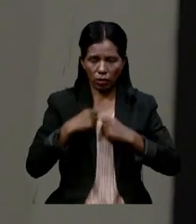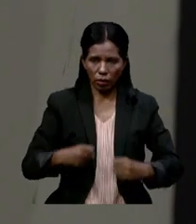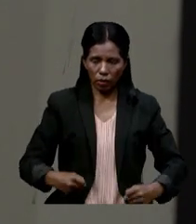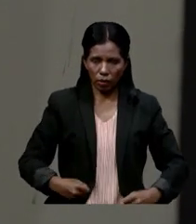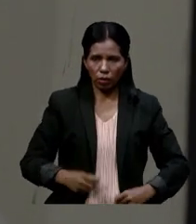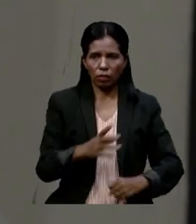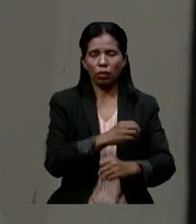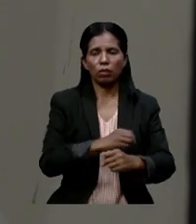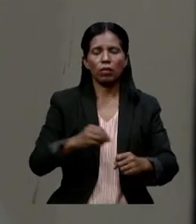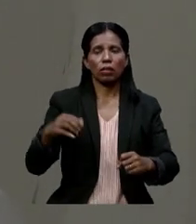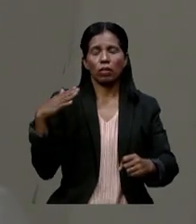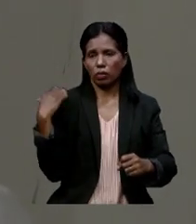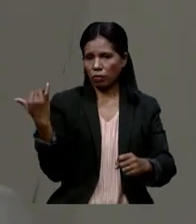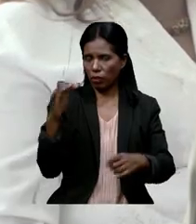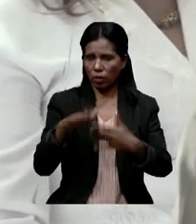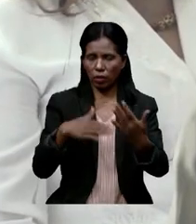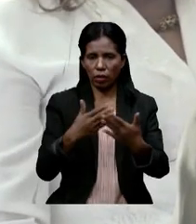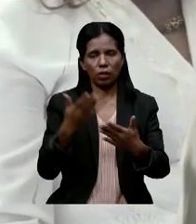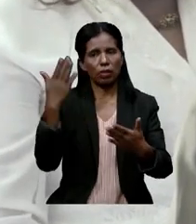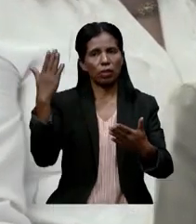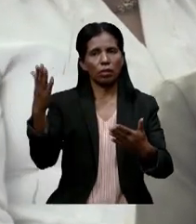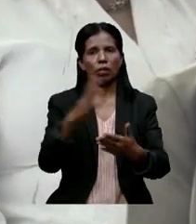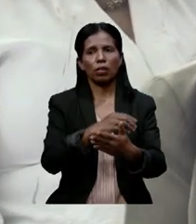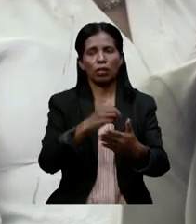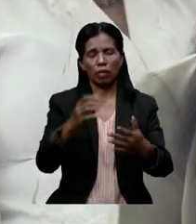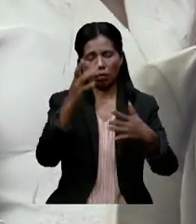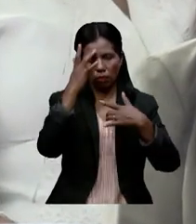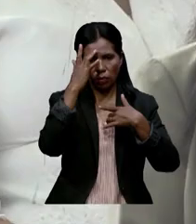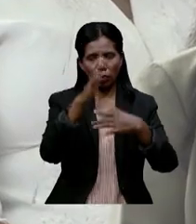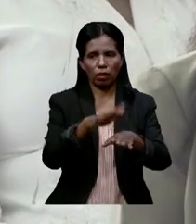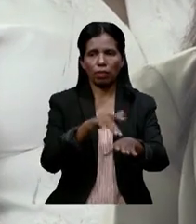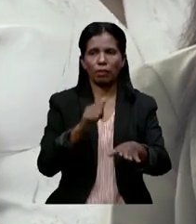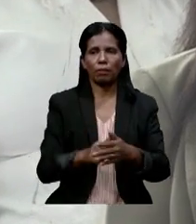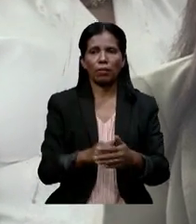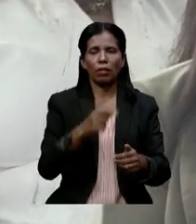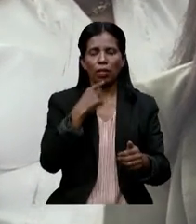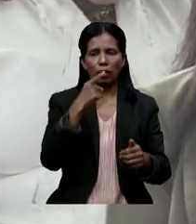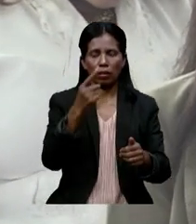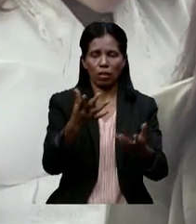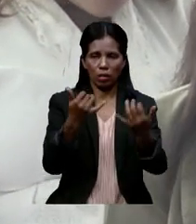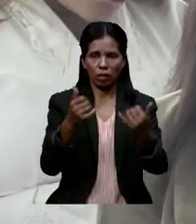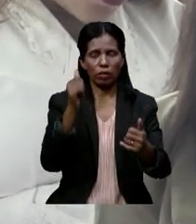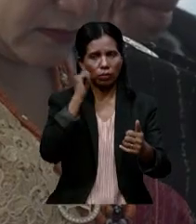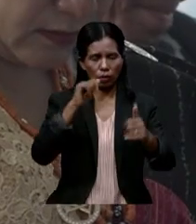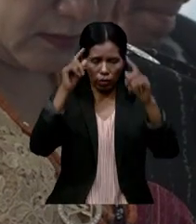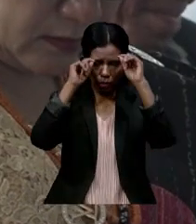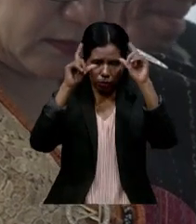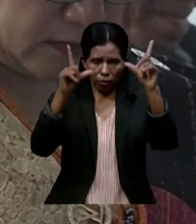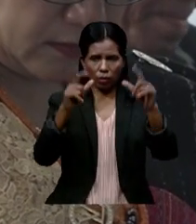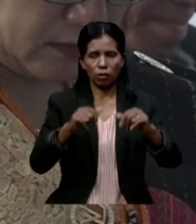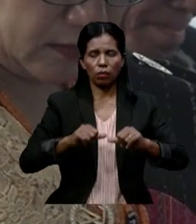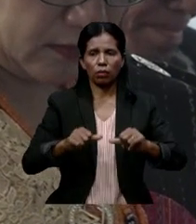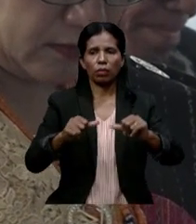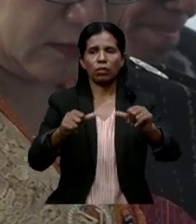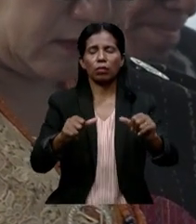reprodutiva, inclui jovens siranei e a ela meio ro moras hadai. Fernanda Lai se informa de dar um efeito timor-balo, mas se continua